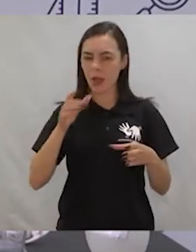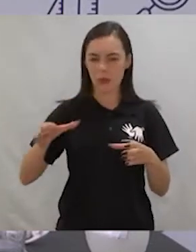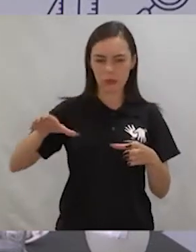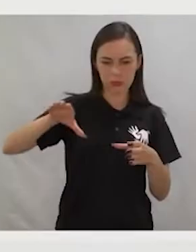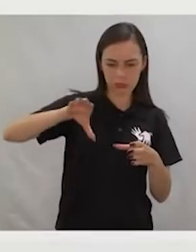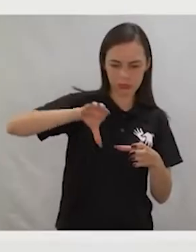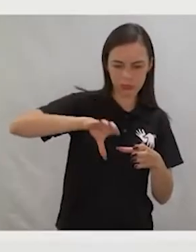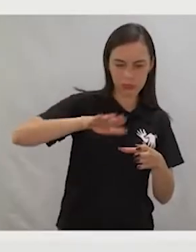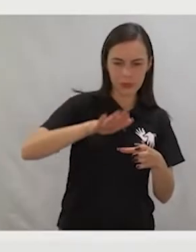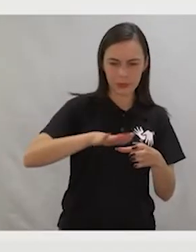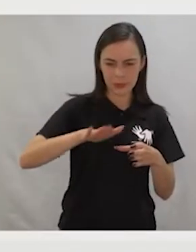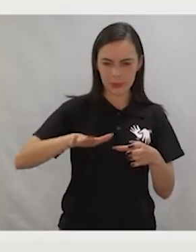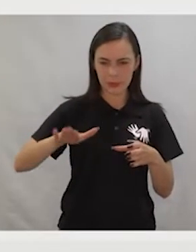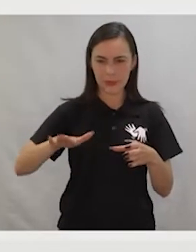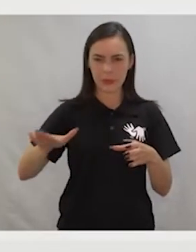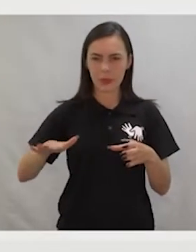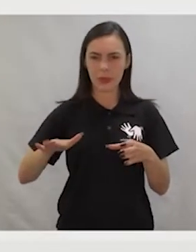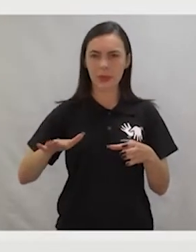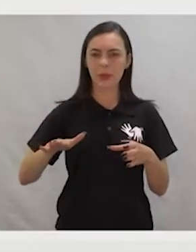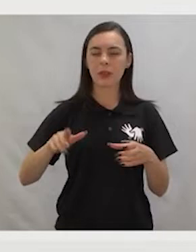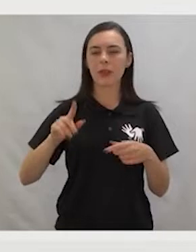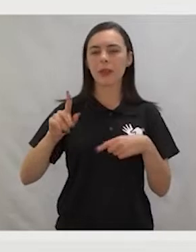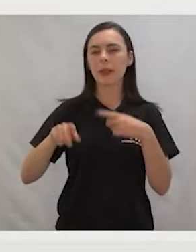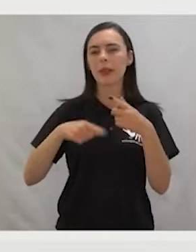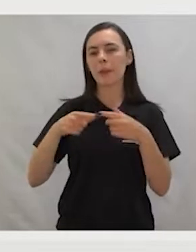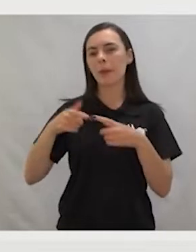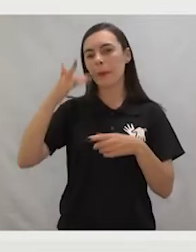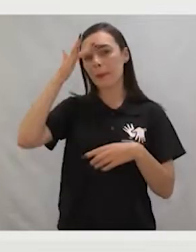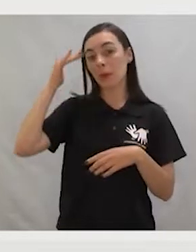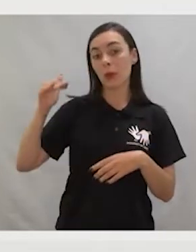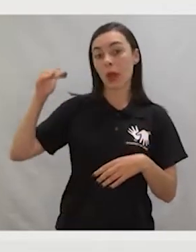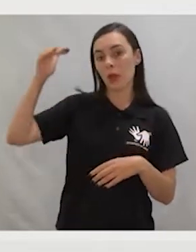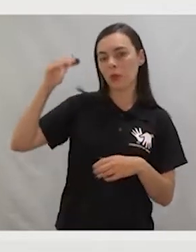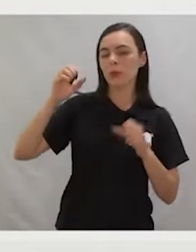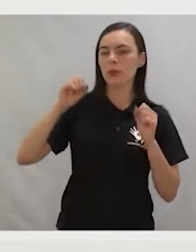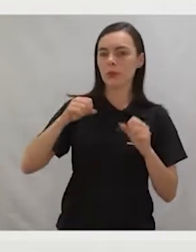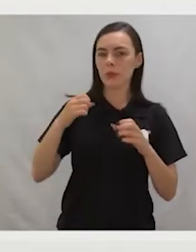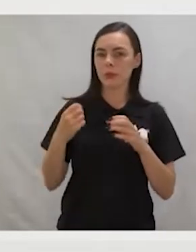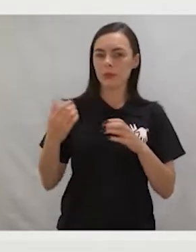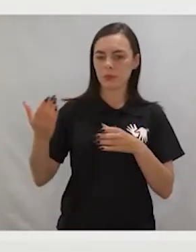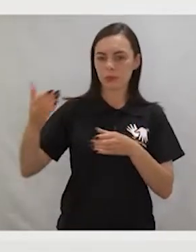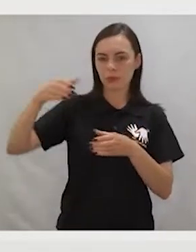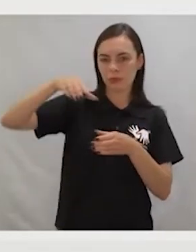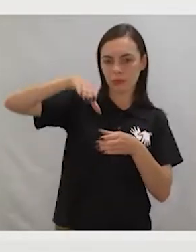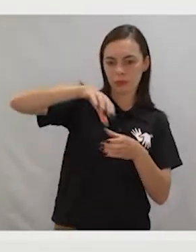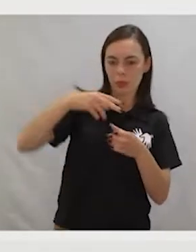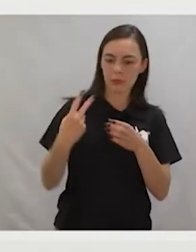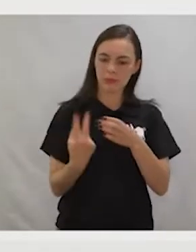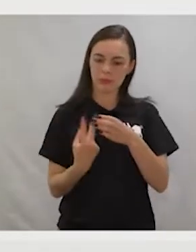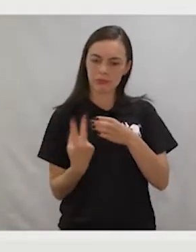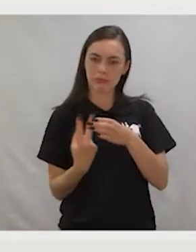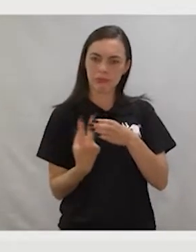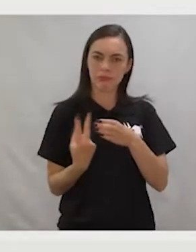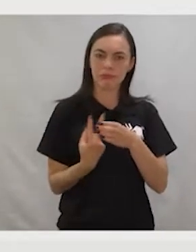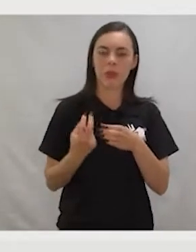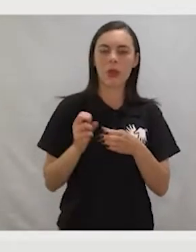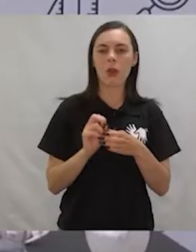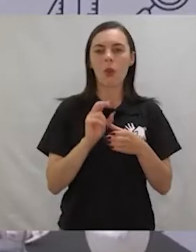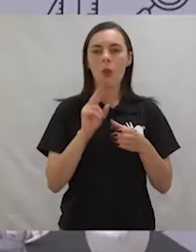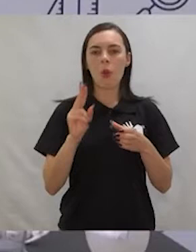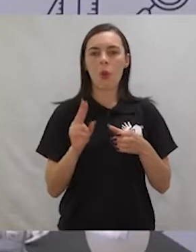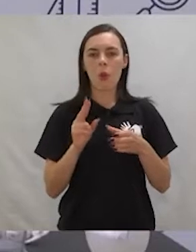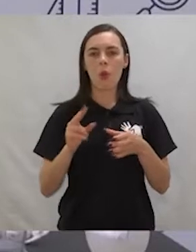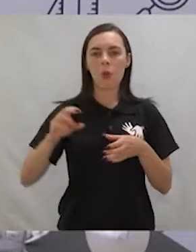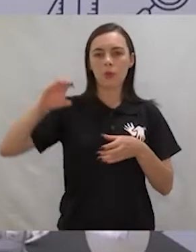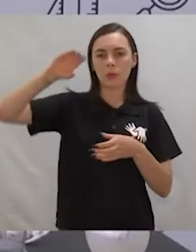d'água, certo? E aí depois vocês, né, com o auxílio de um adulto, pode colocar no liquidificador ou no mix, né, misturar